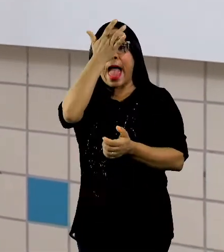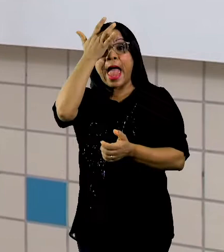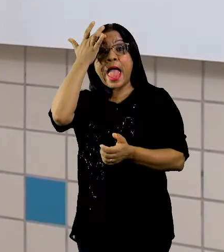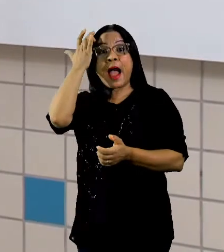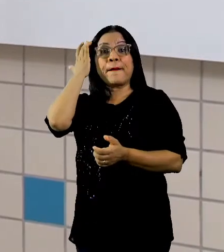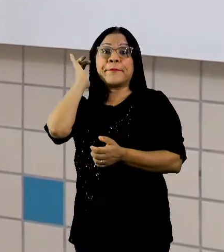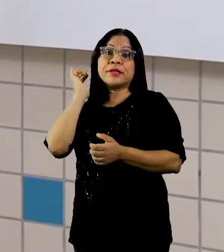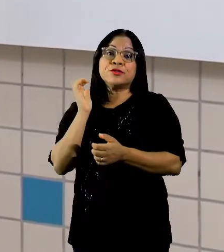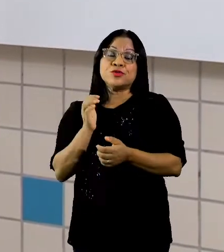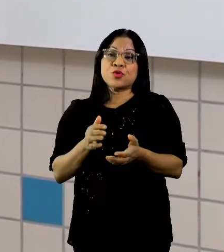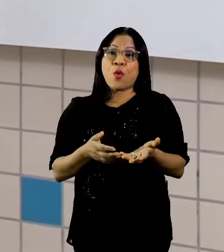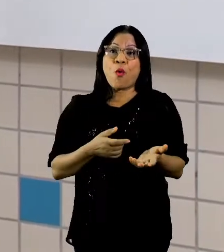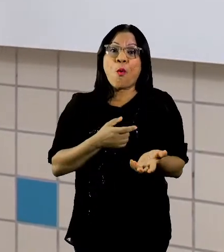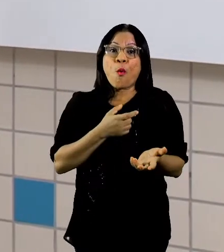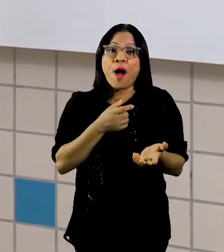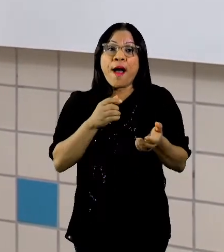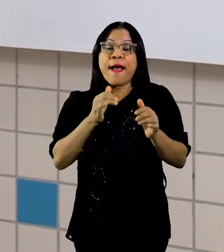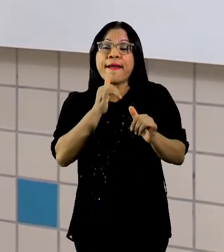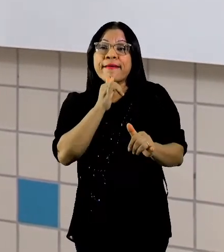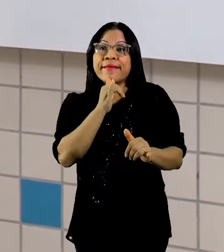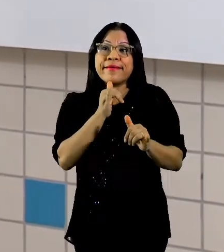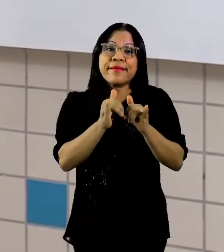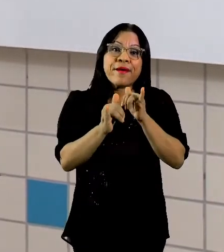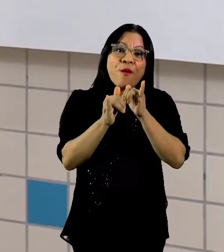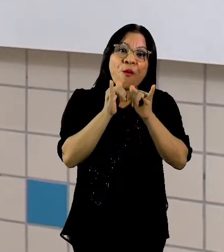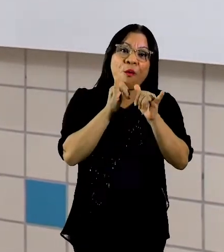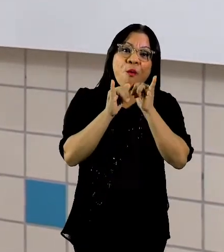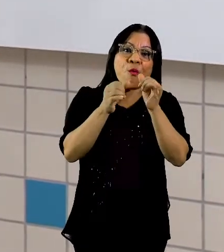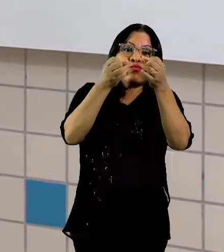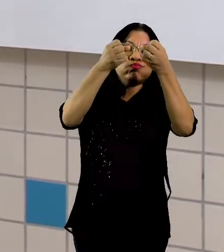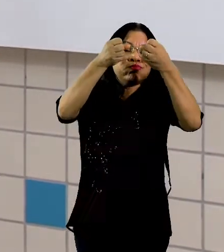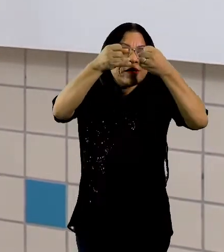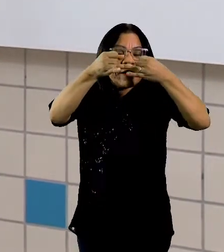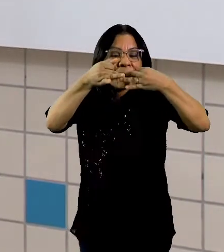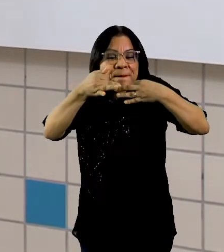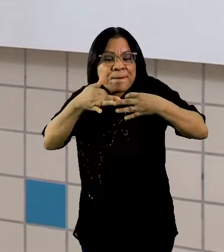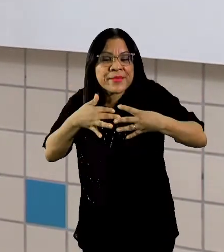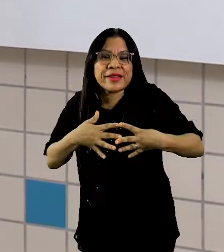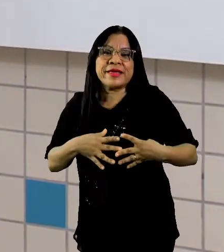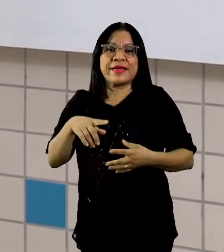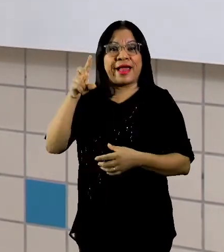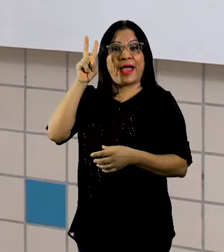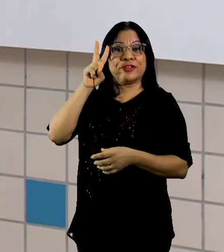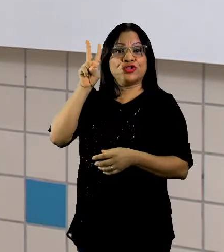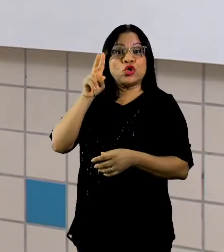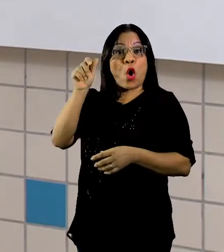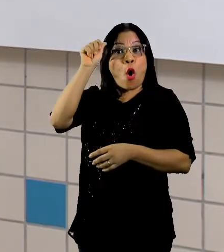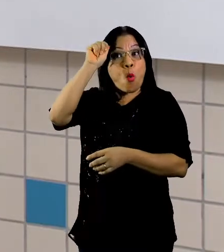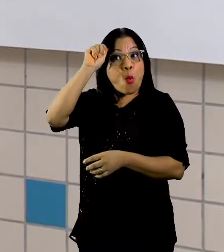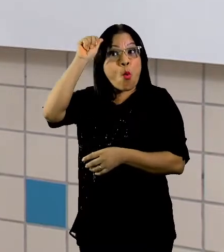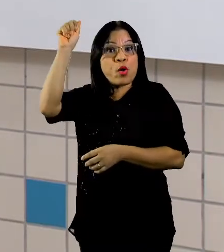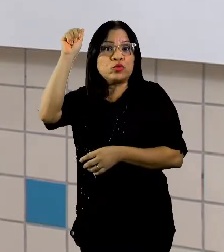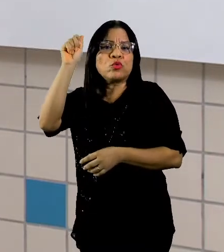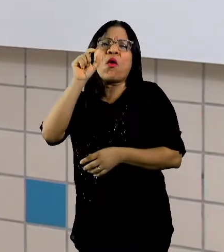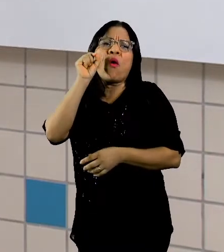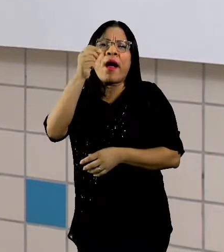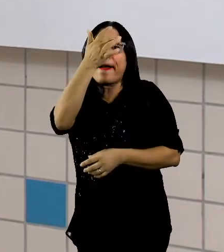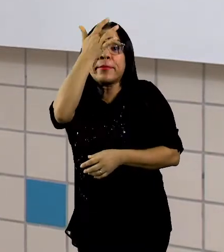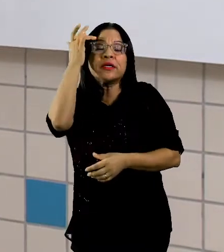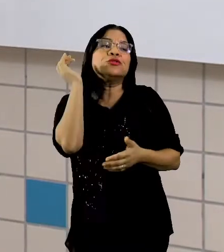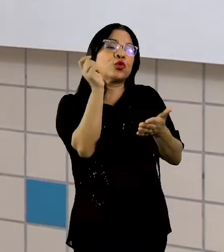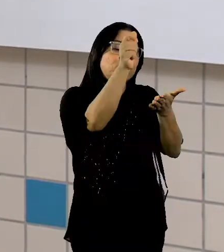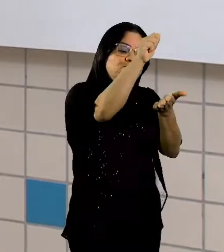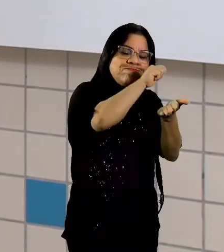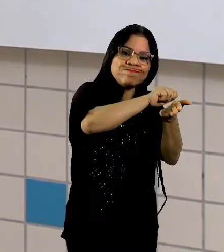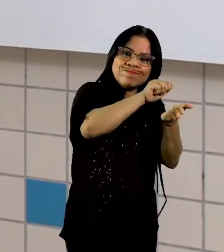autor do texto. Entendam a diferença. O autor é o escritor, é um ser real. O narrador é